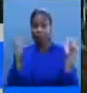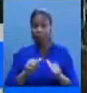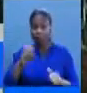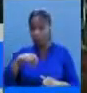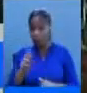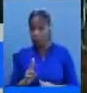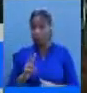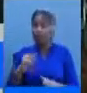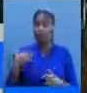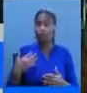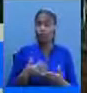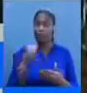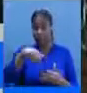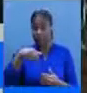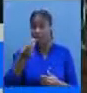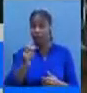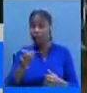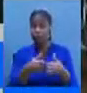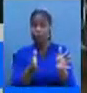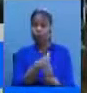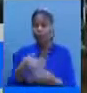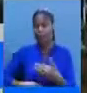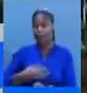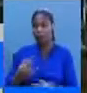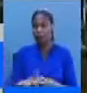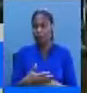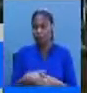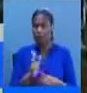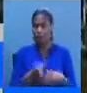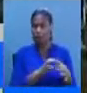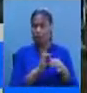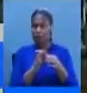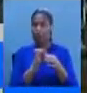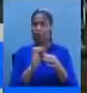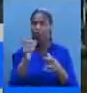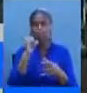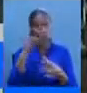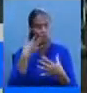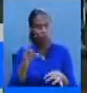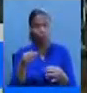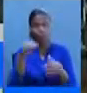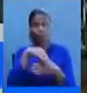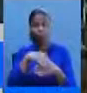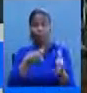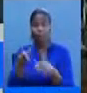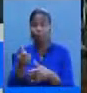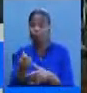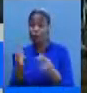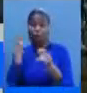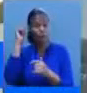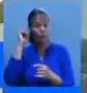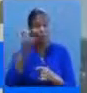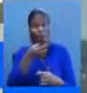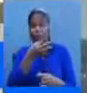Unidas durante este ano. Todas as ações aí estão compreendidas. Tem também, naturalmente, um envelope financeiro importante, que creio já terão falado